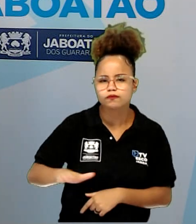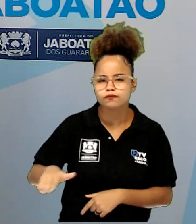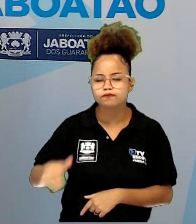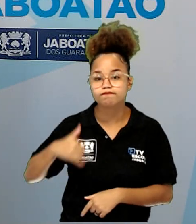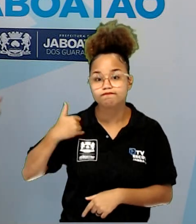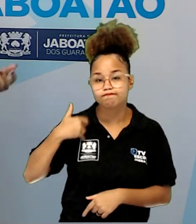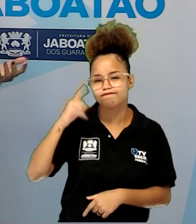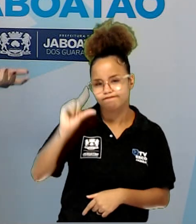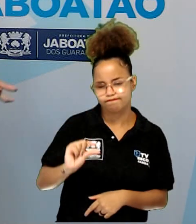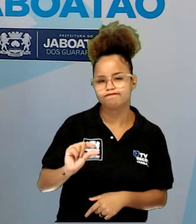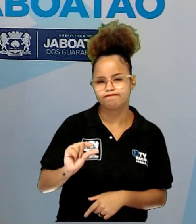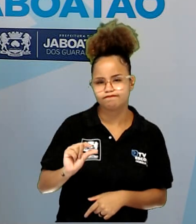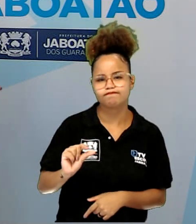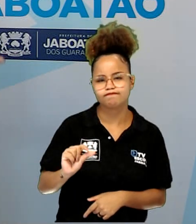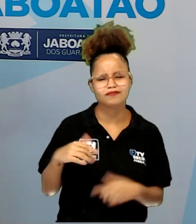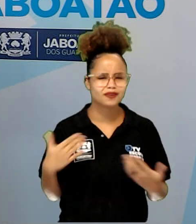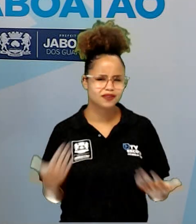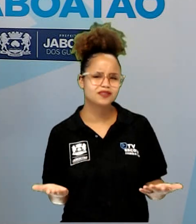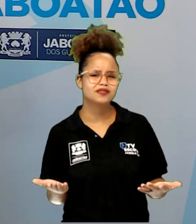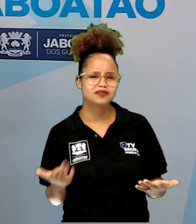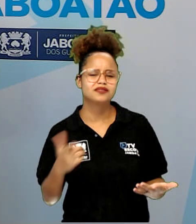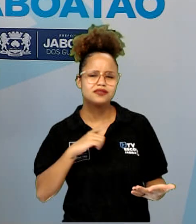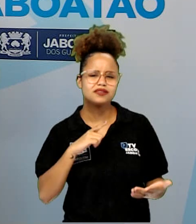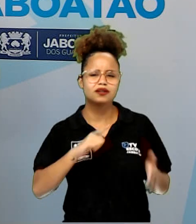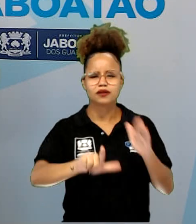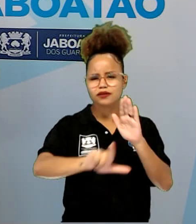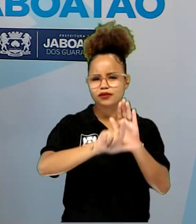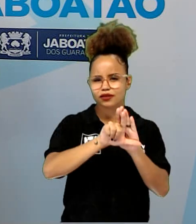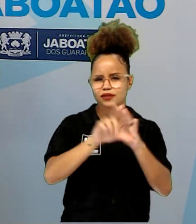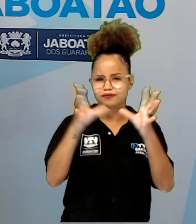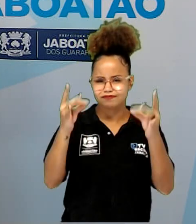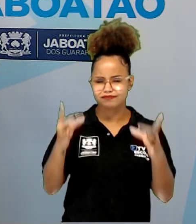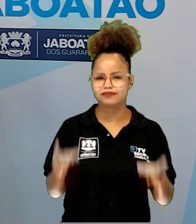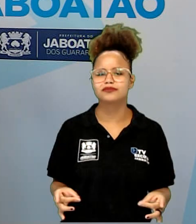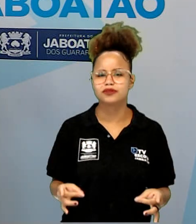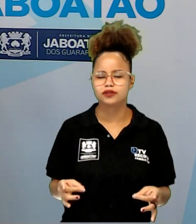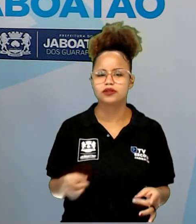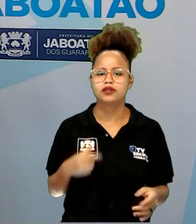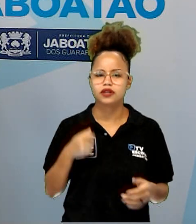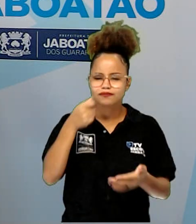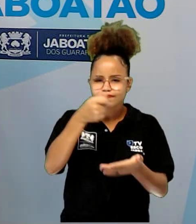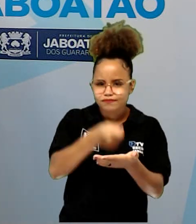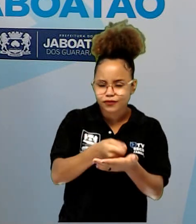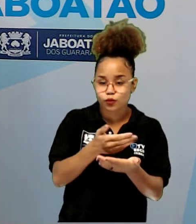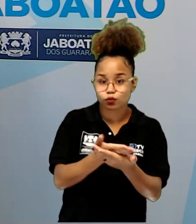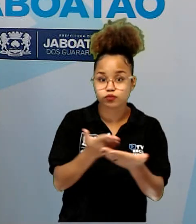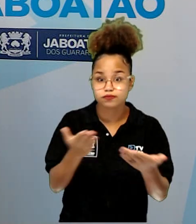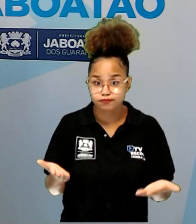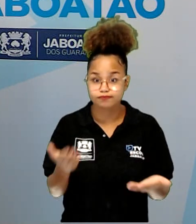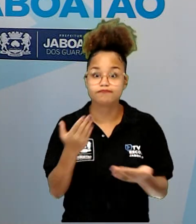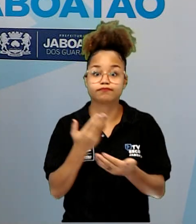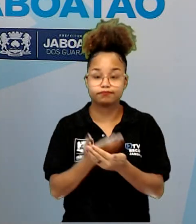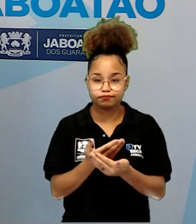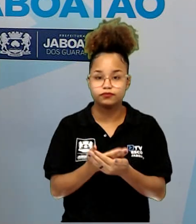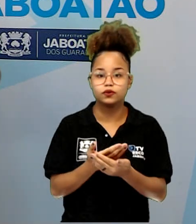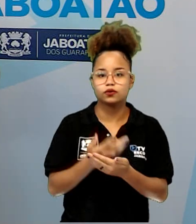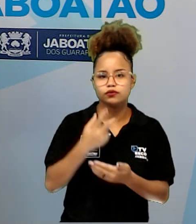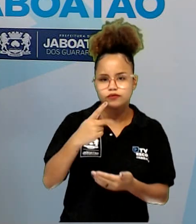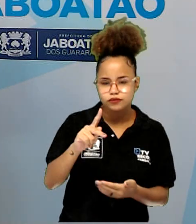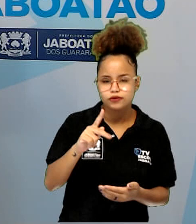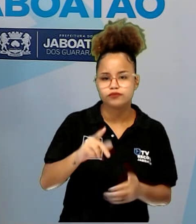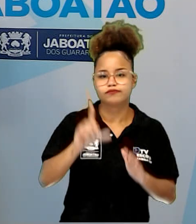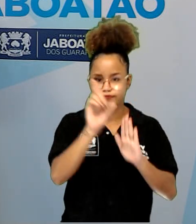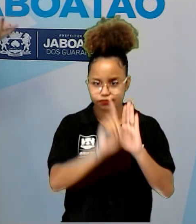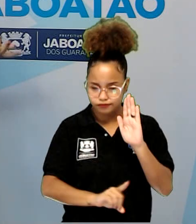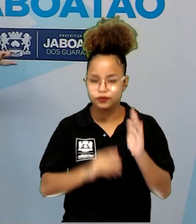idade? Será que existe alguma lei específica que garanta a você, estudante, o seu direito de